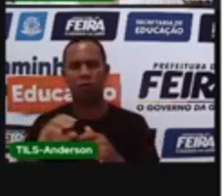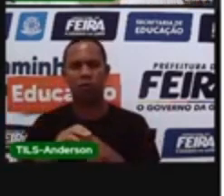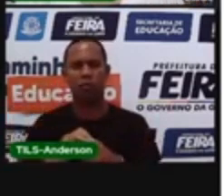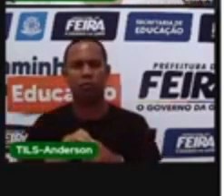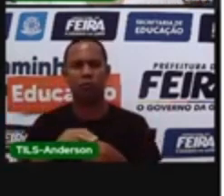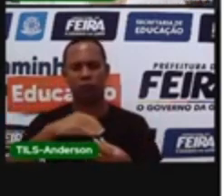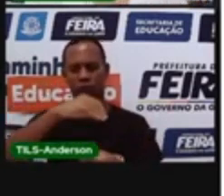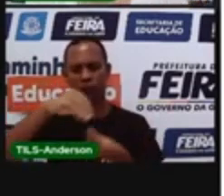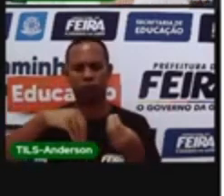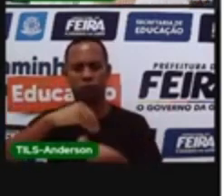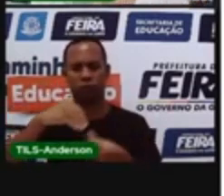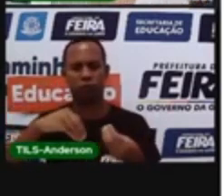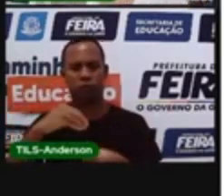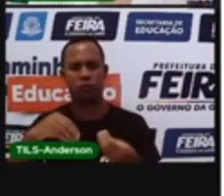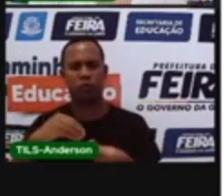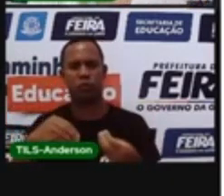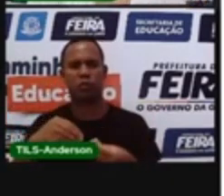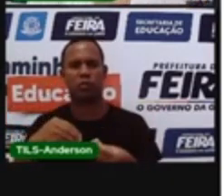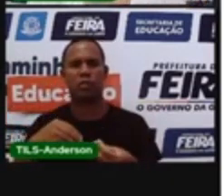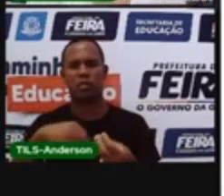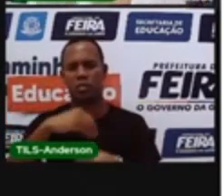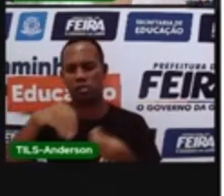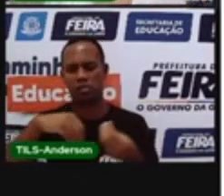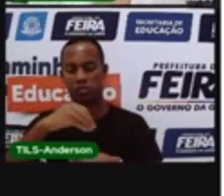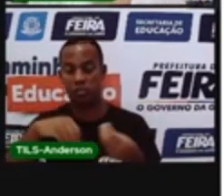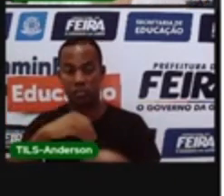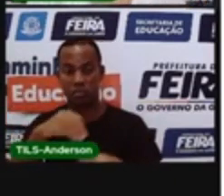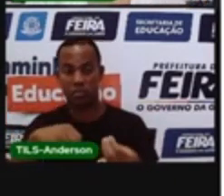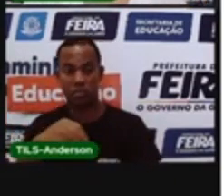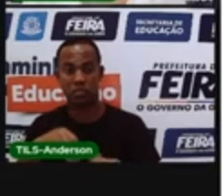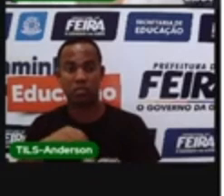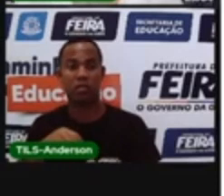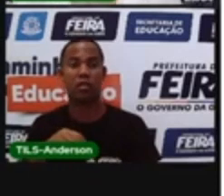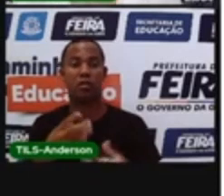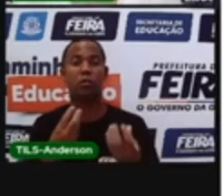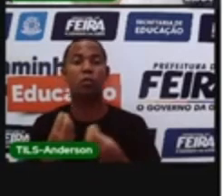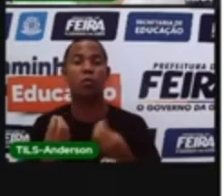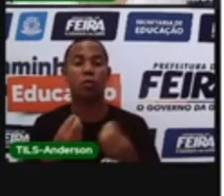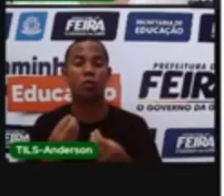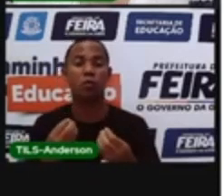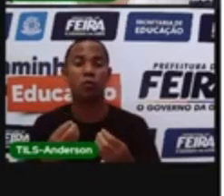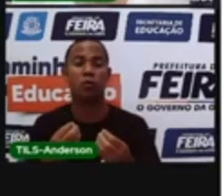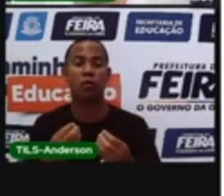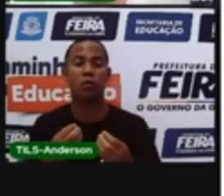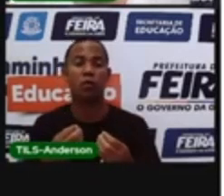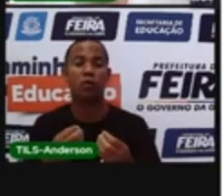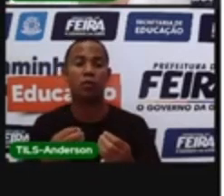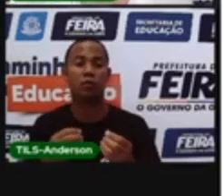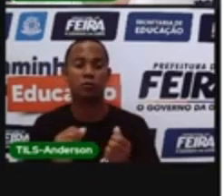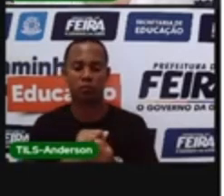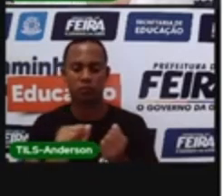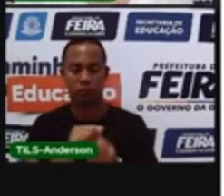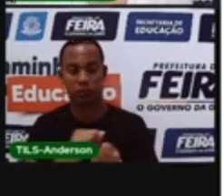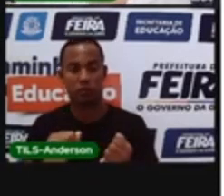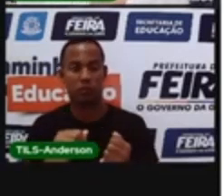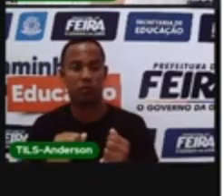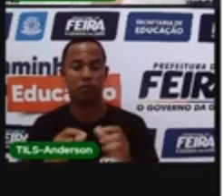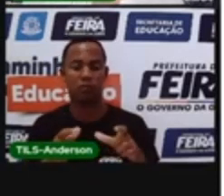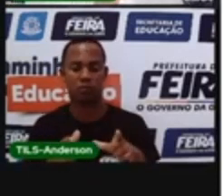reutilizam esse óleo para, não, reciclam, reutilizam não, reciclam esse óleo para fazer sabão e outras coisas.